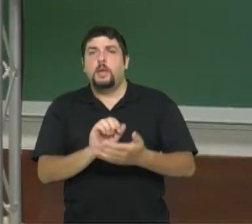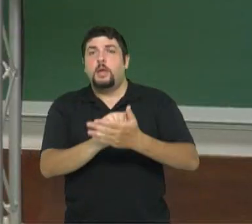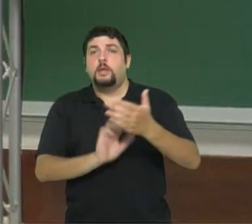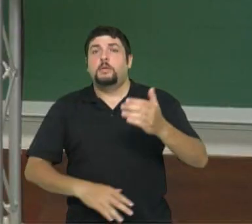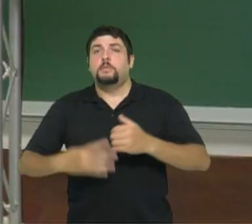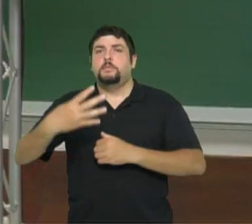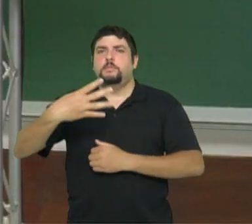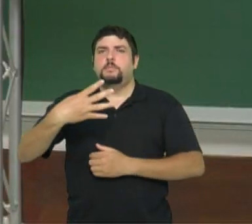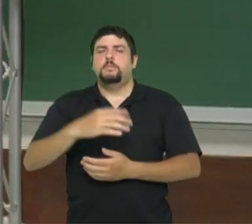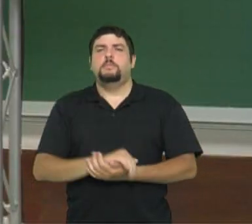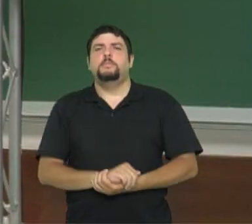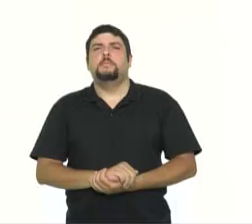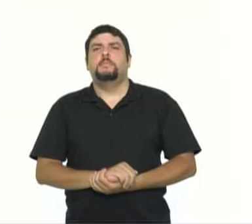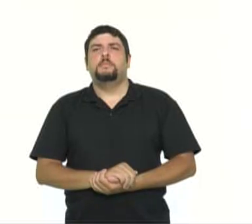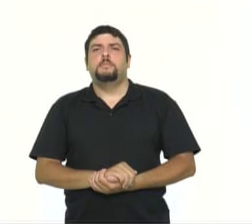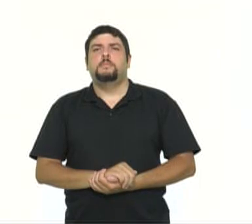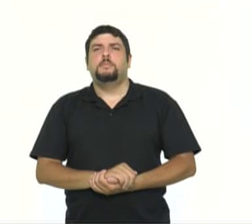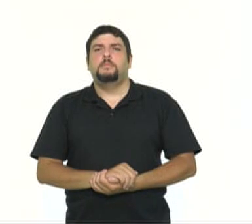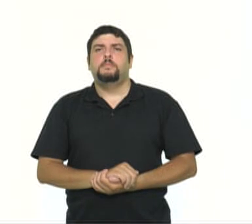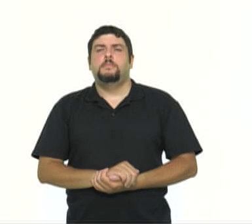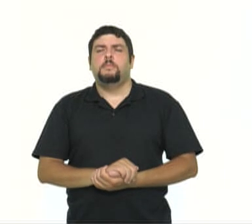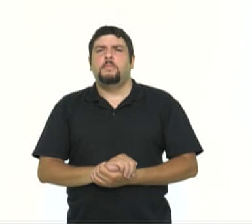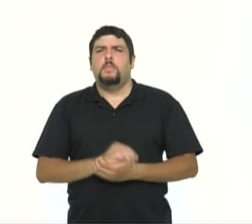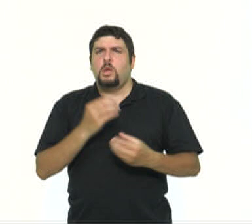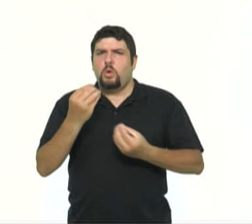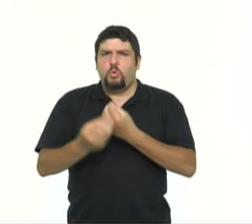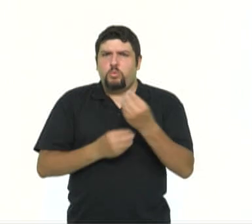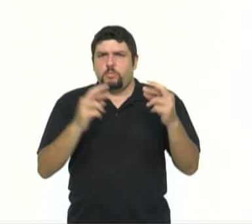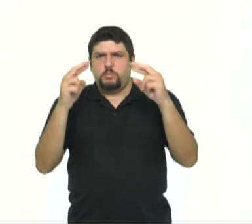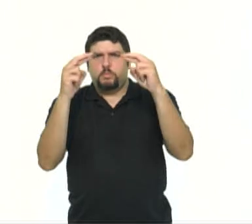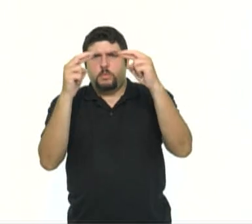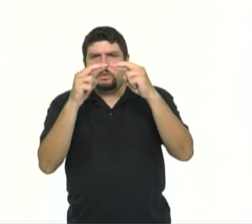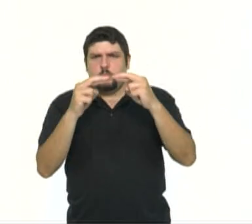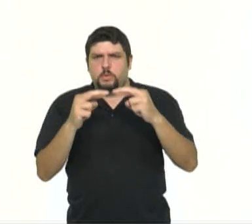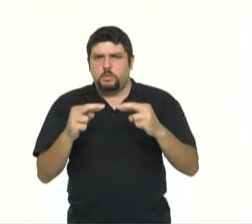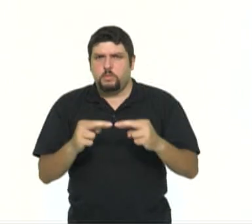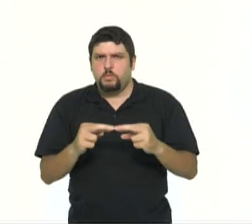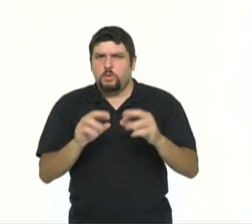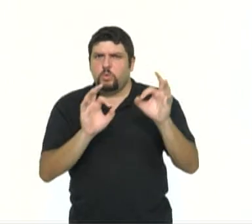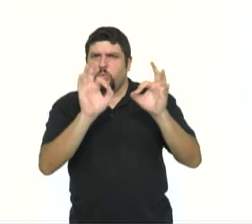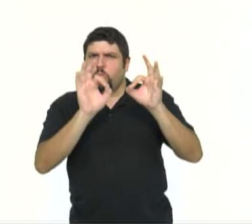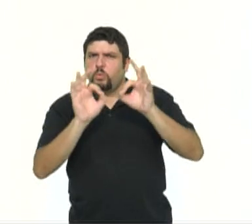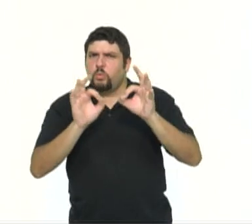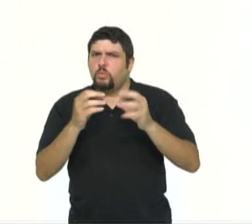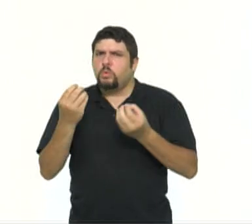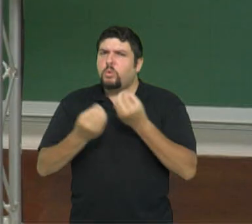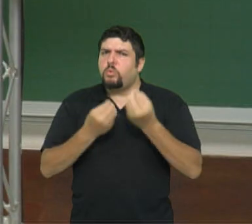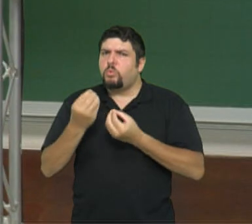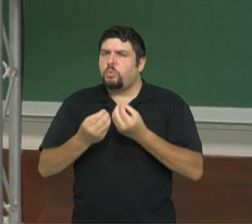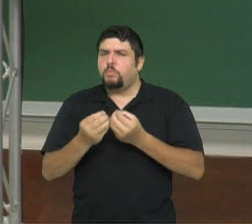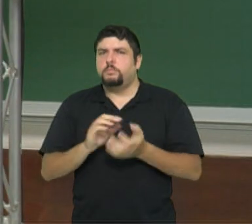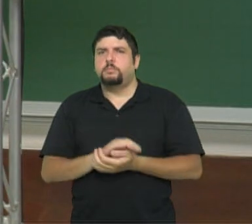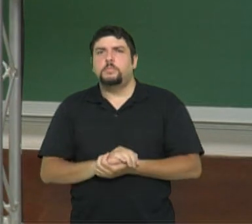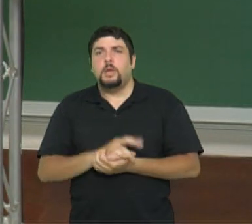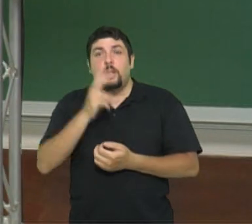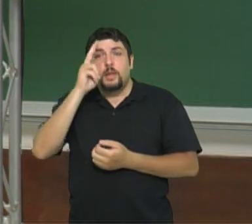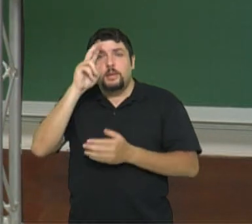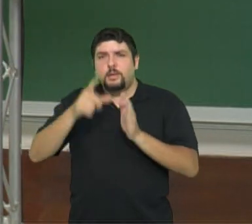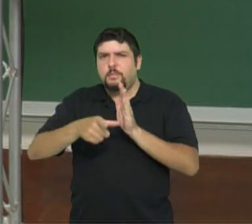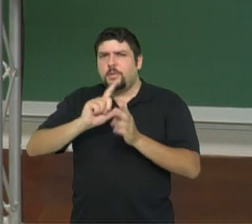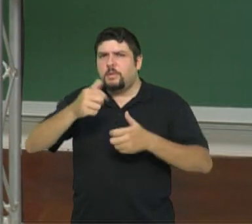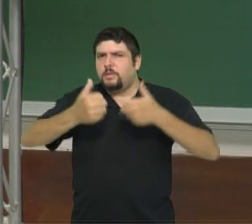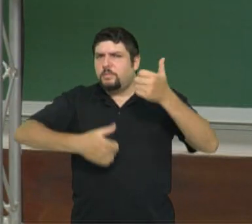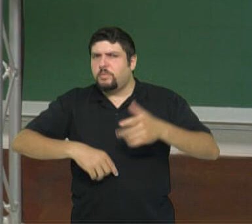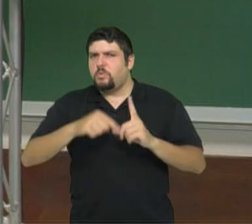4, então. Como as rimas estão construídas nos versos, escreva. Vocês lembram que nós acabamos de falar dos tipos